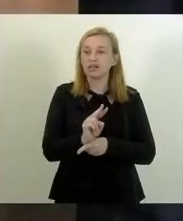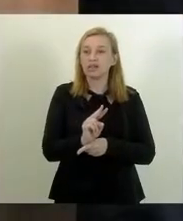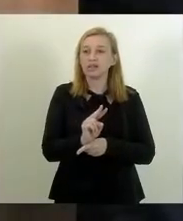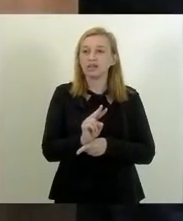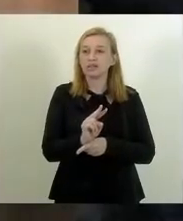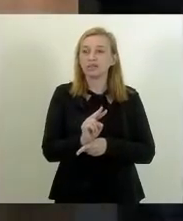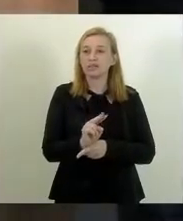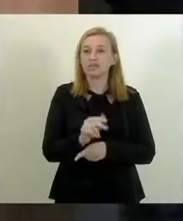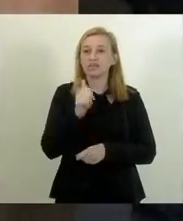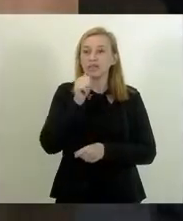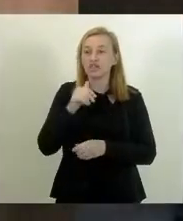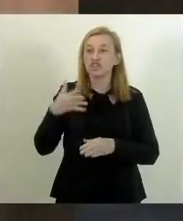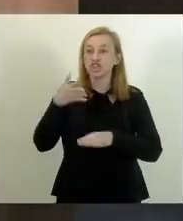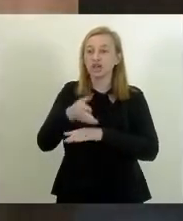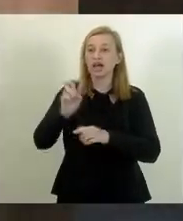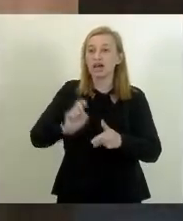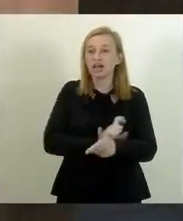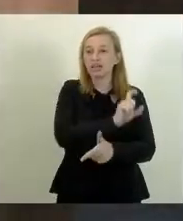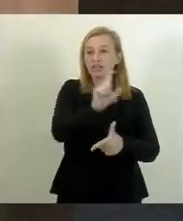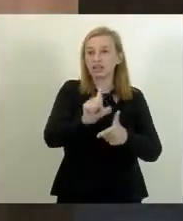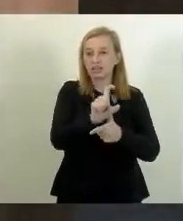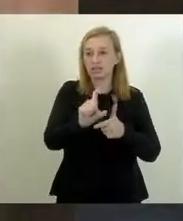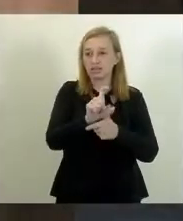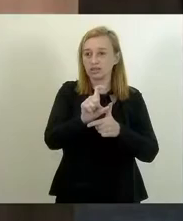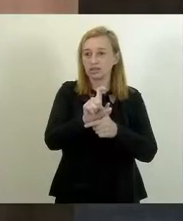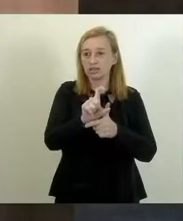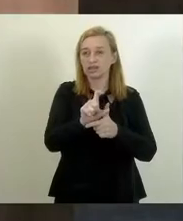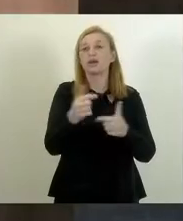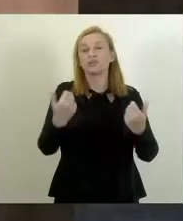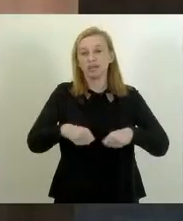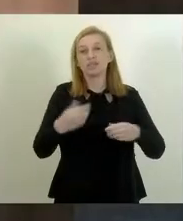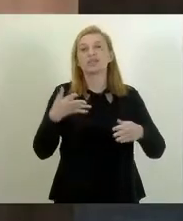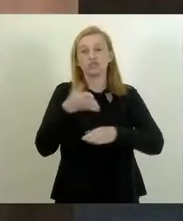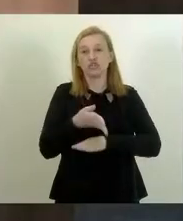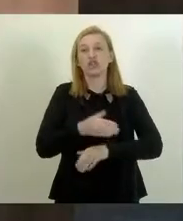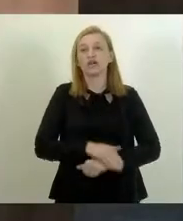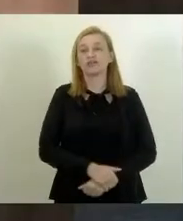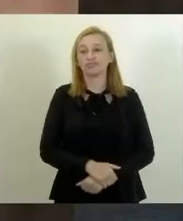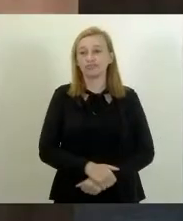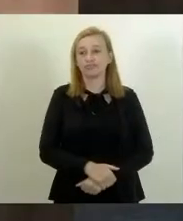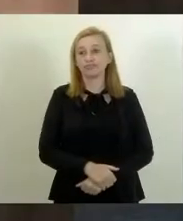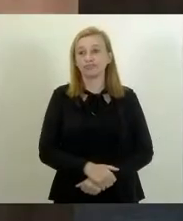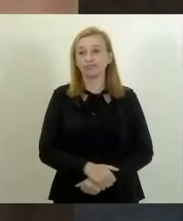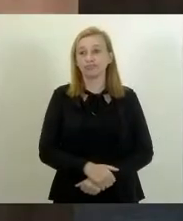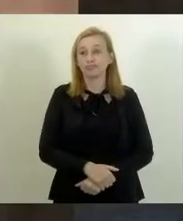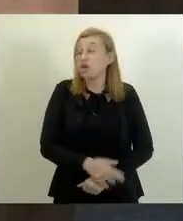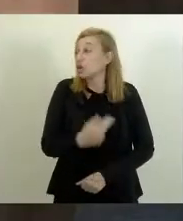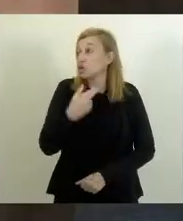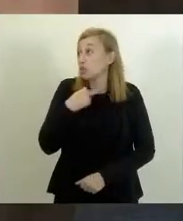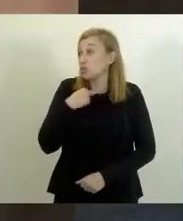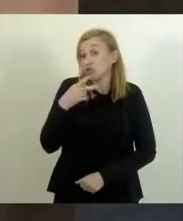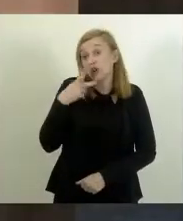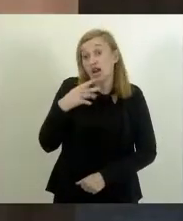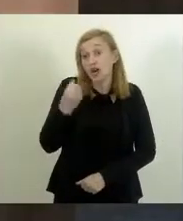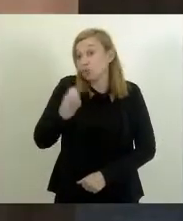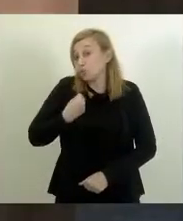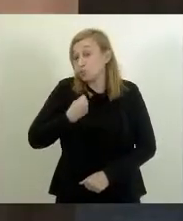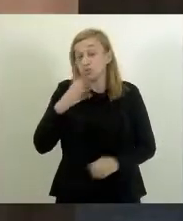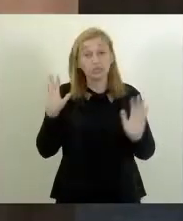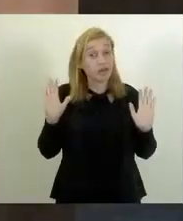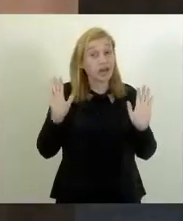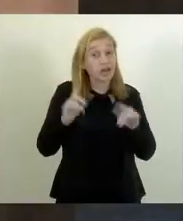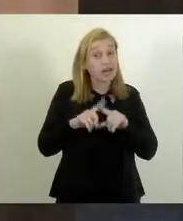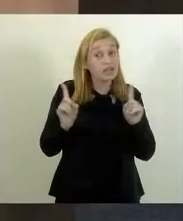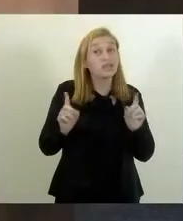ao executivo, ao patamar que nós precisamos chegar. Não posso dizer o número, que o senhor me corrige,